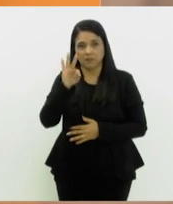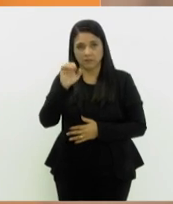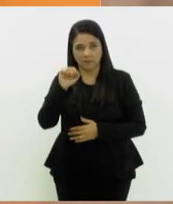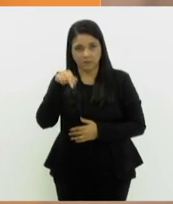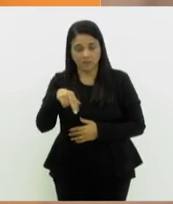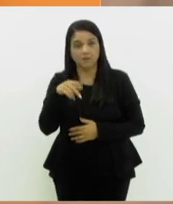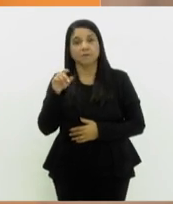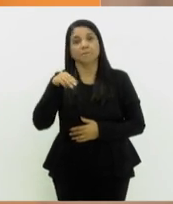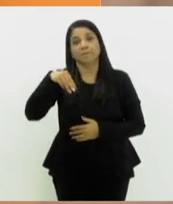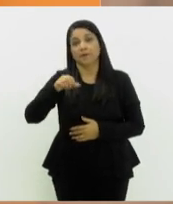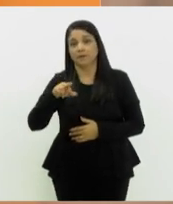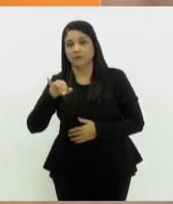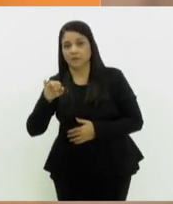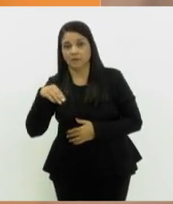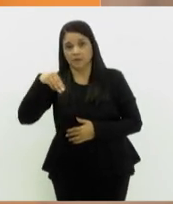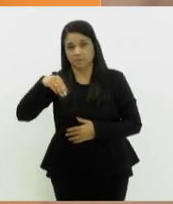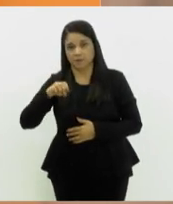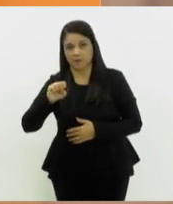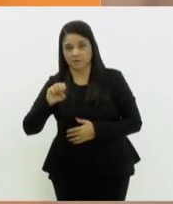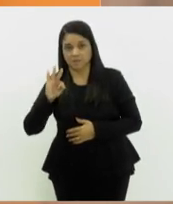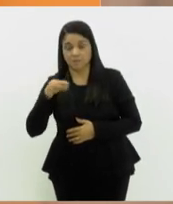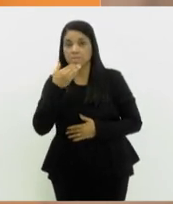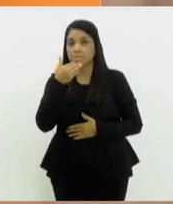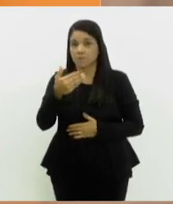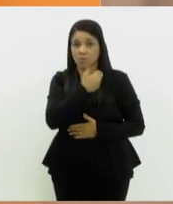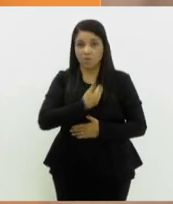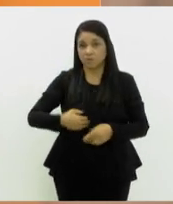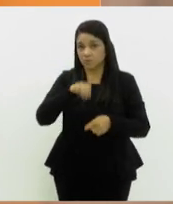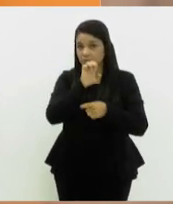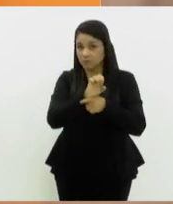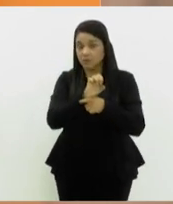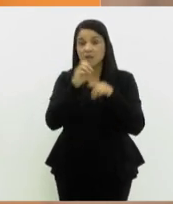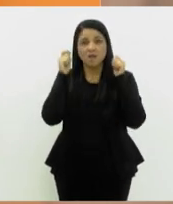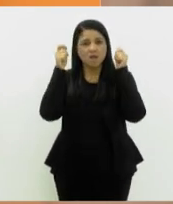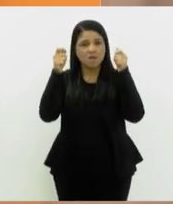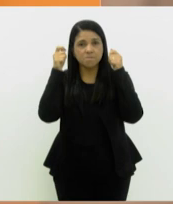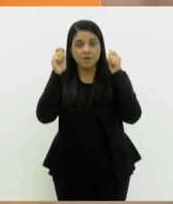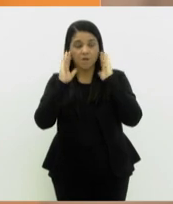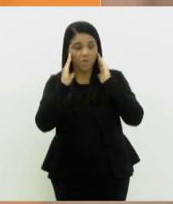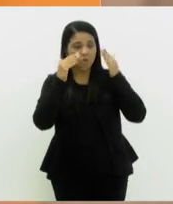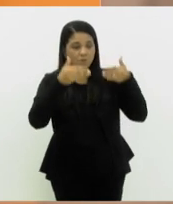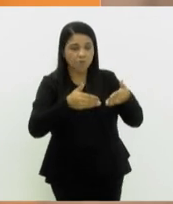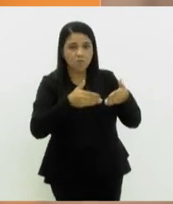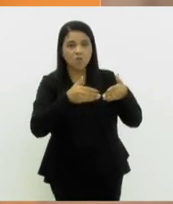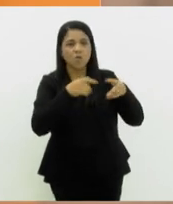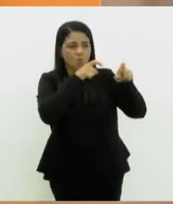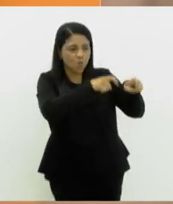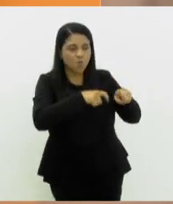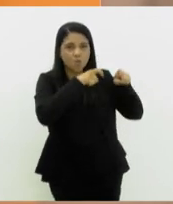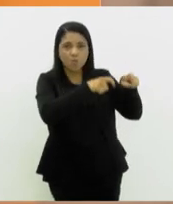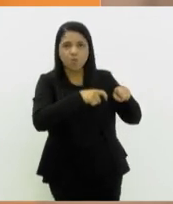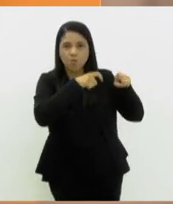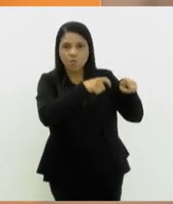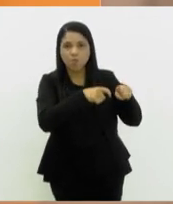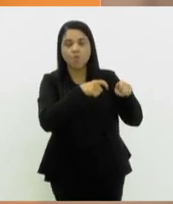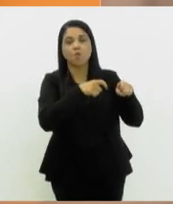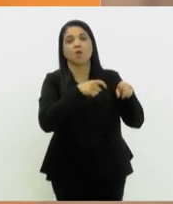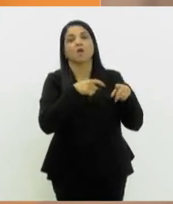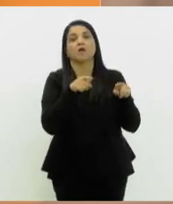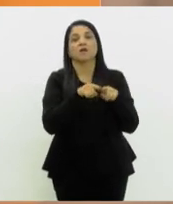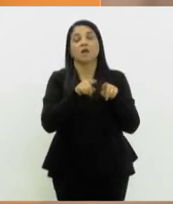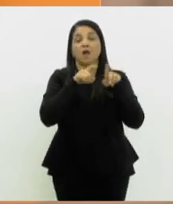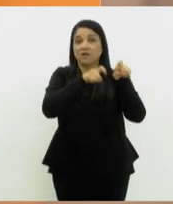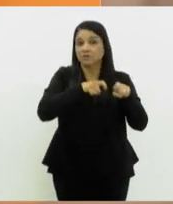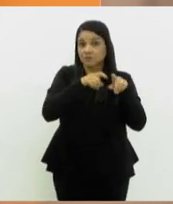do MST, que solicita que o governo do Estado realize campanhas voltadas aos produtores rurais, agricultores